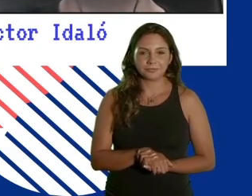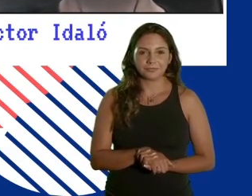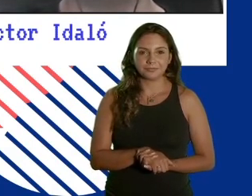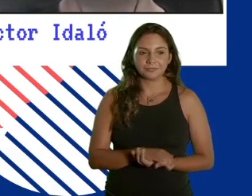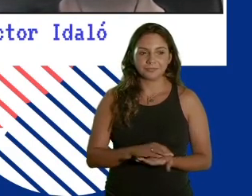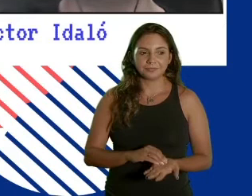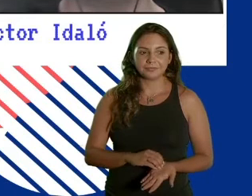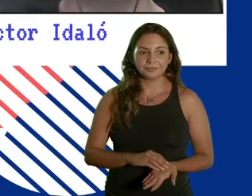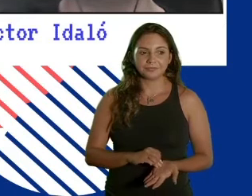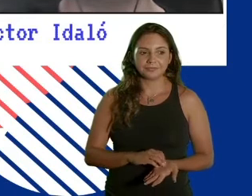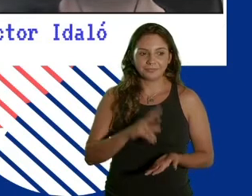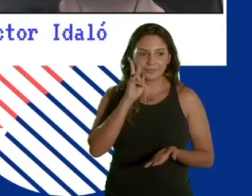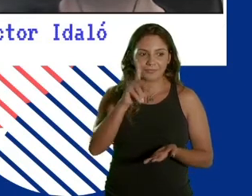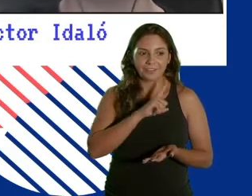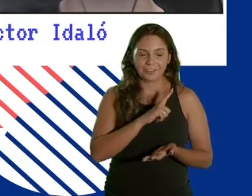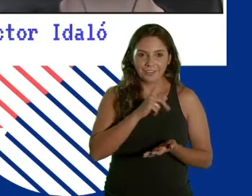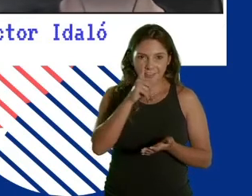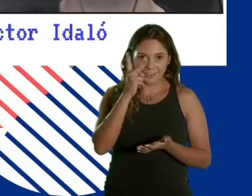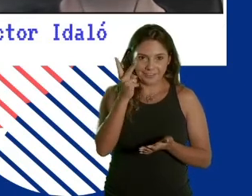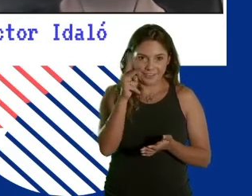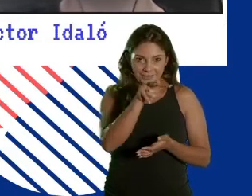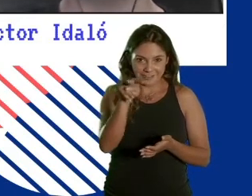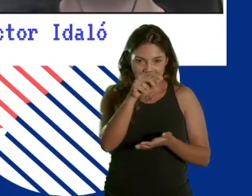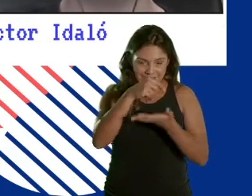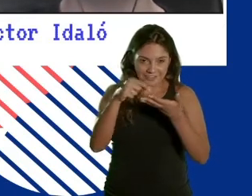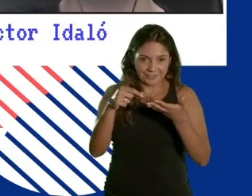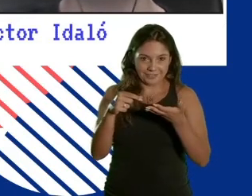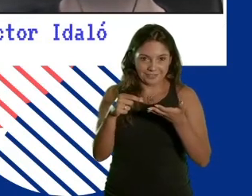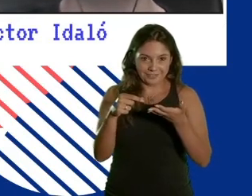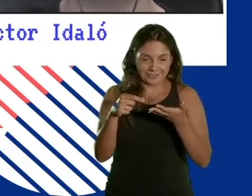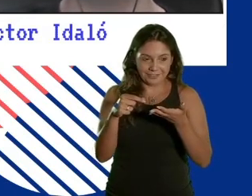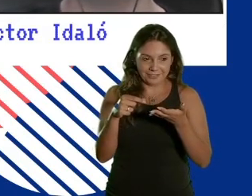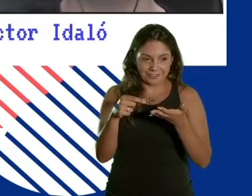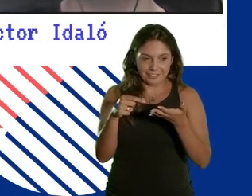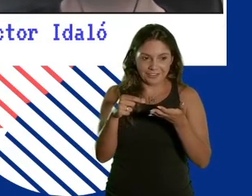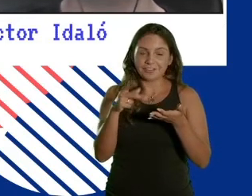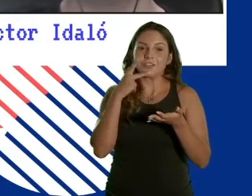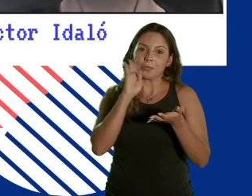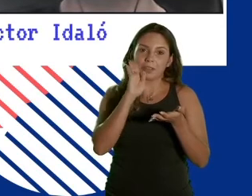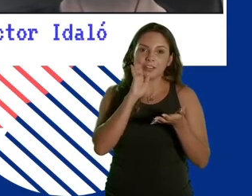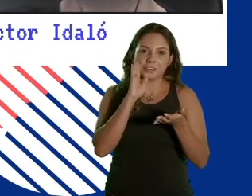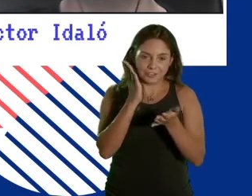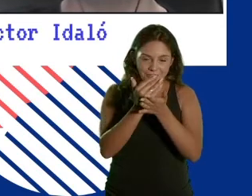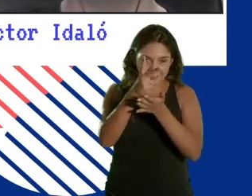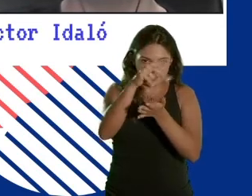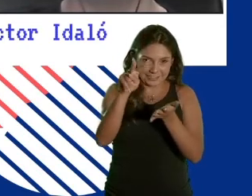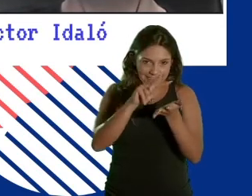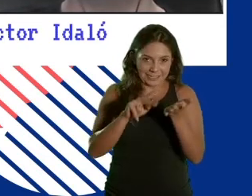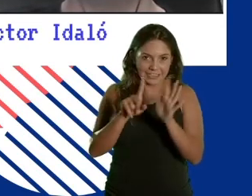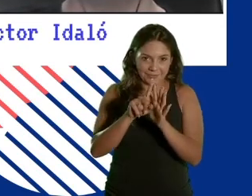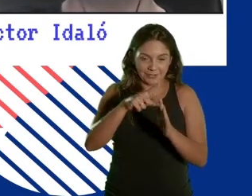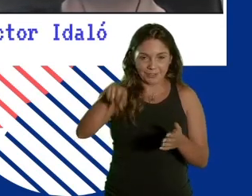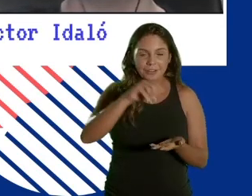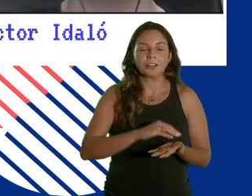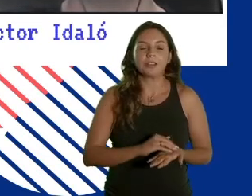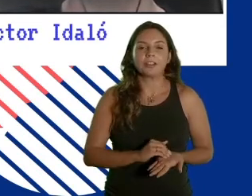numa posição privilegiada, tendo acesso a dois grandes escritores, então eu acho um papel bacana aqui dividir também com todo mundo.